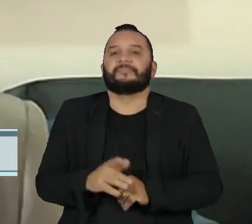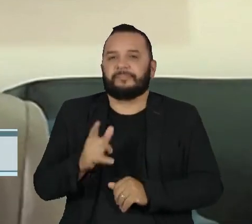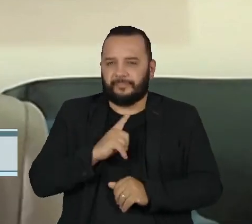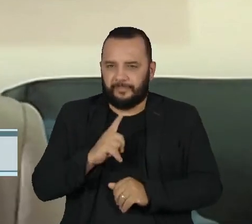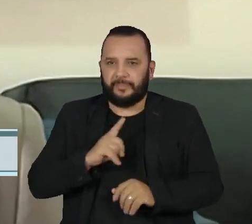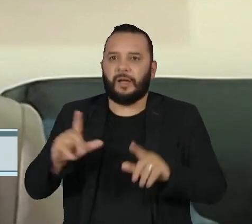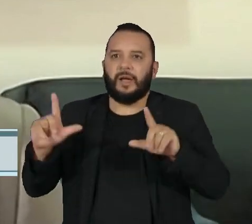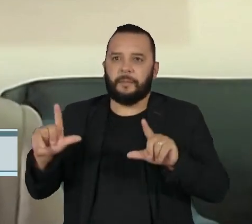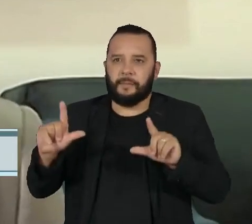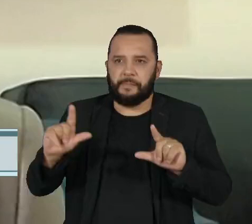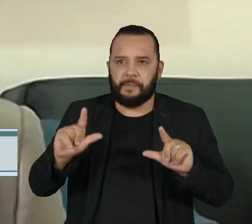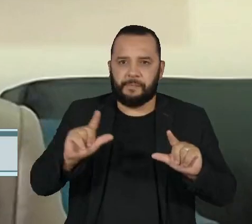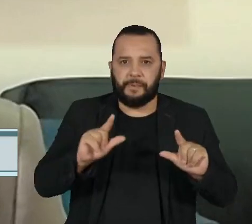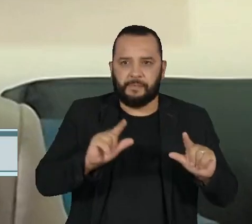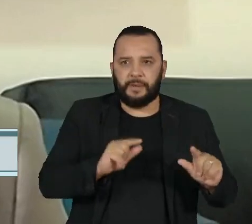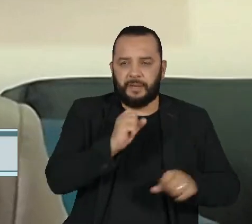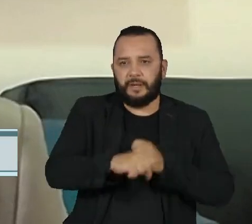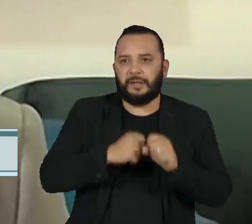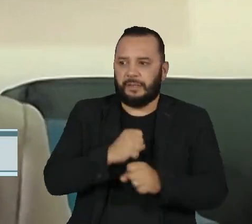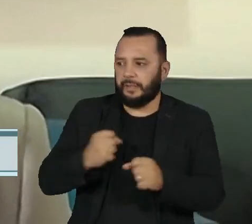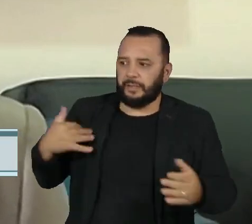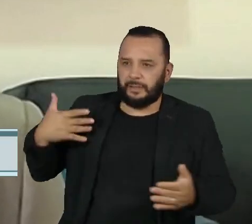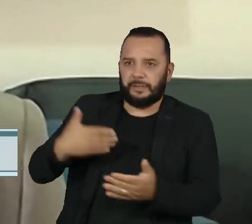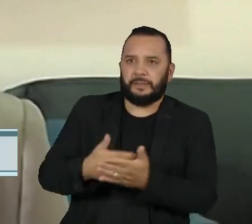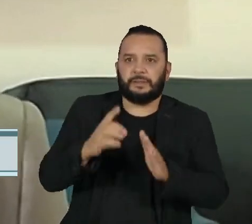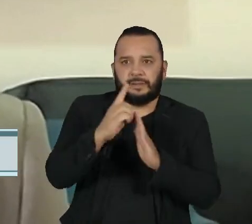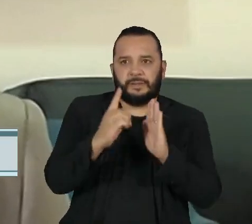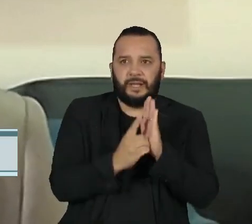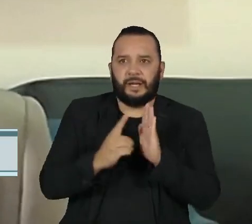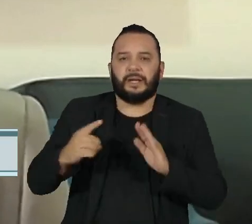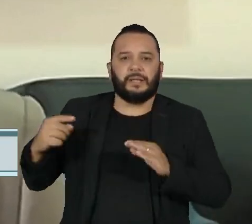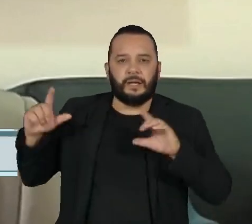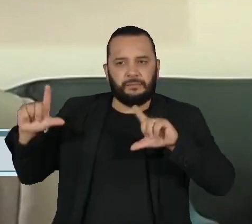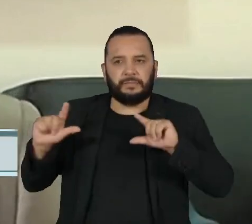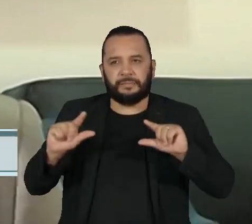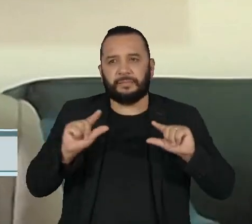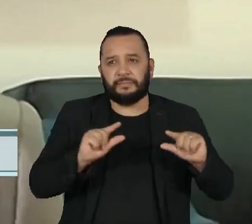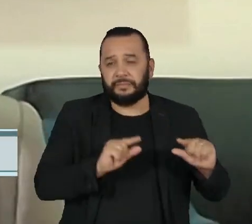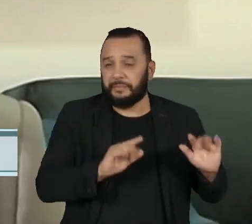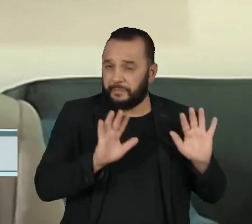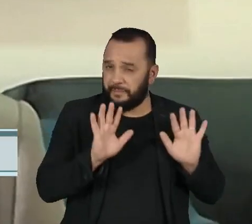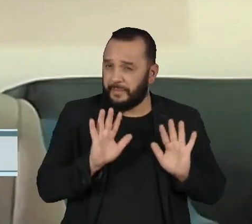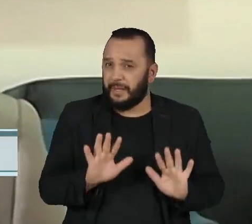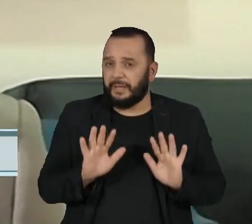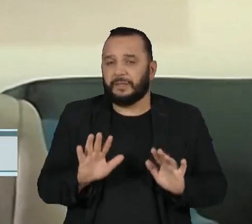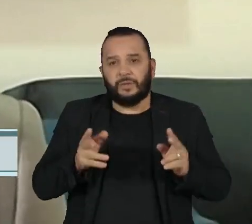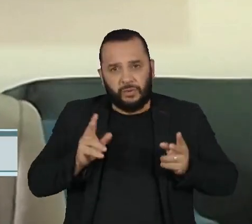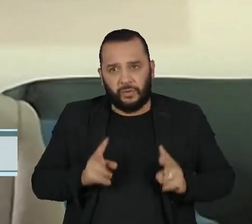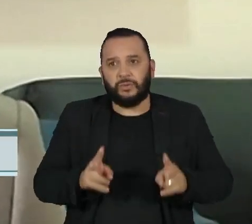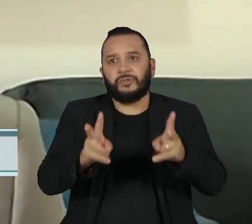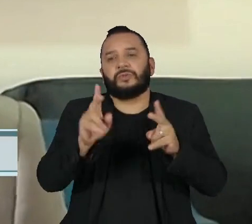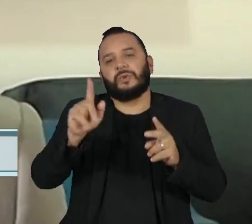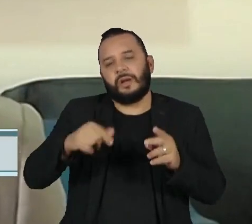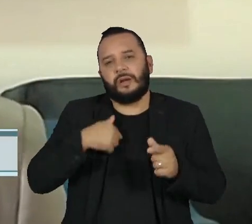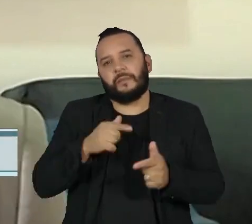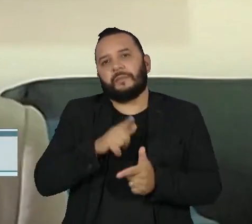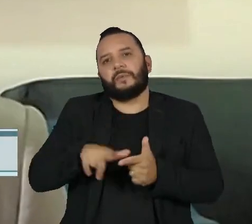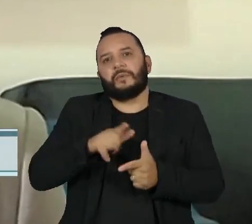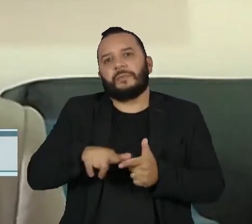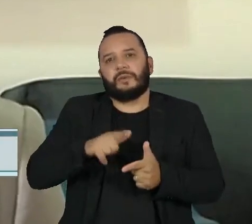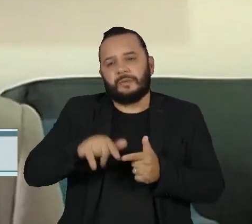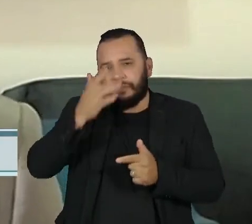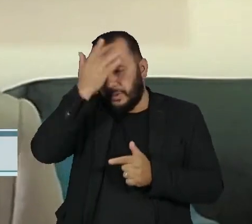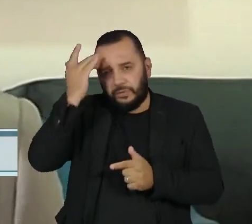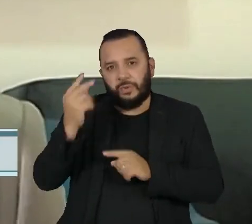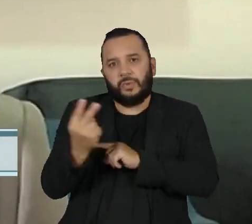sem dúvida, nos últimos anos, nas últimas décadas, mas ainda é uma situação de problema para quem cuida da